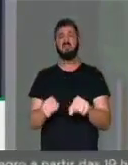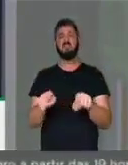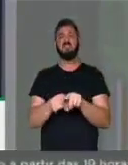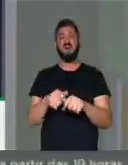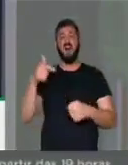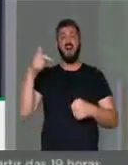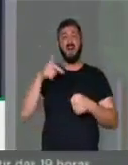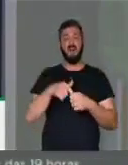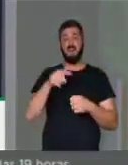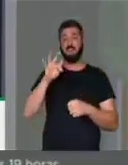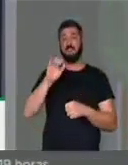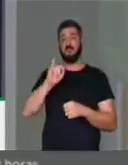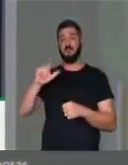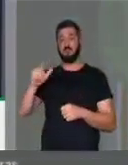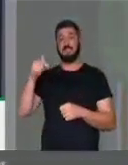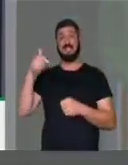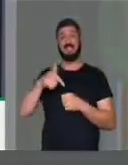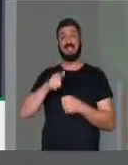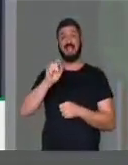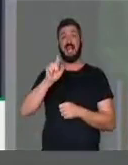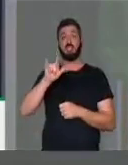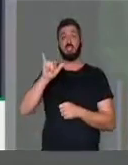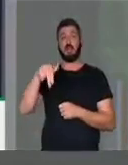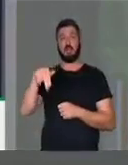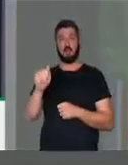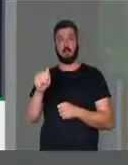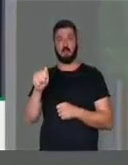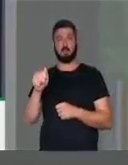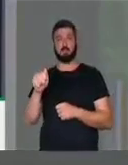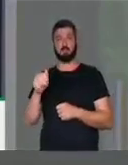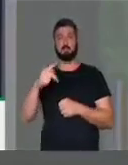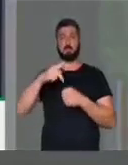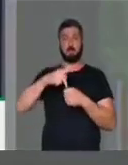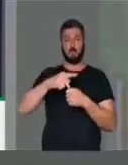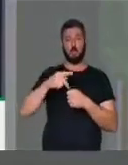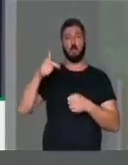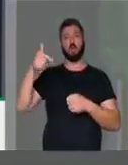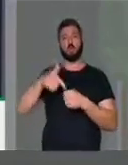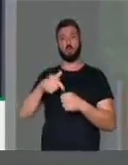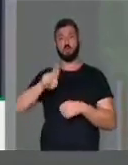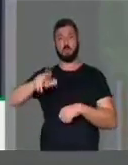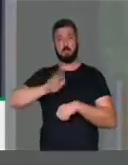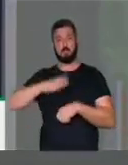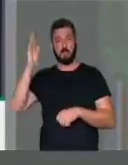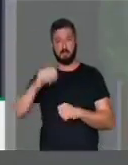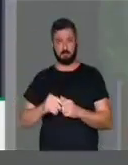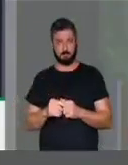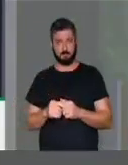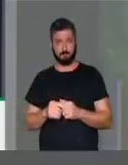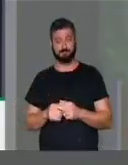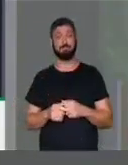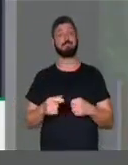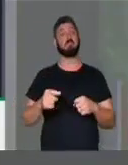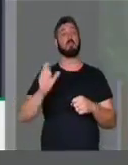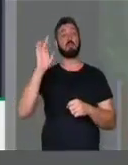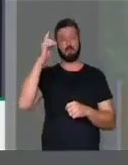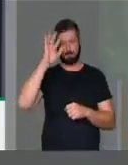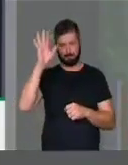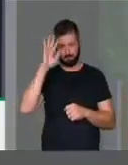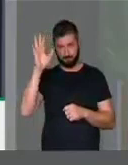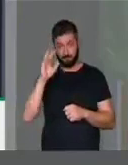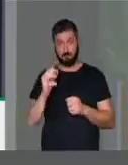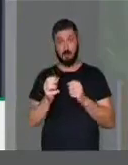uso de combustíveis fósseis derivados do petróleo. Para que se possa ter uma ideia